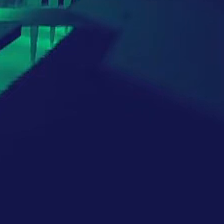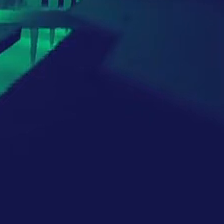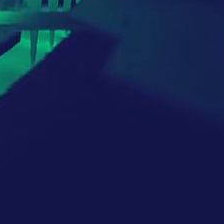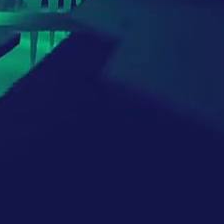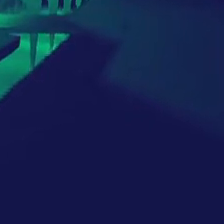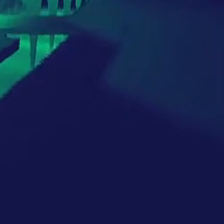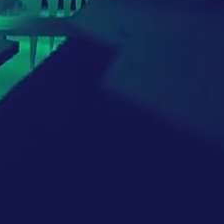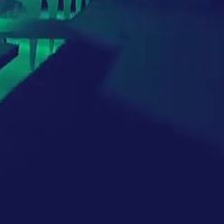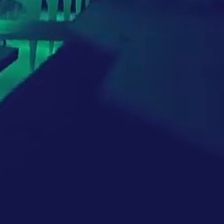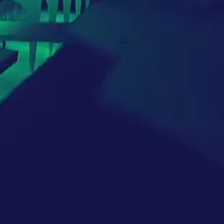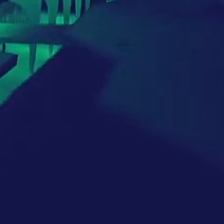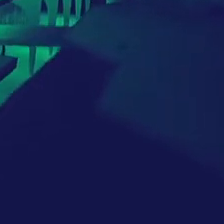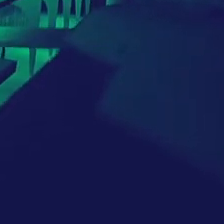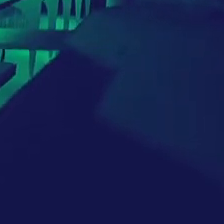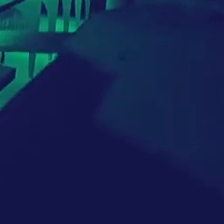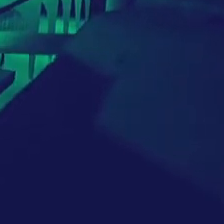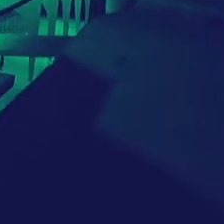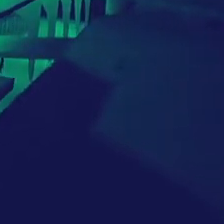Tchau. Tchau.